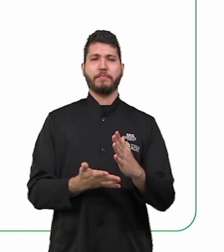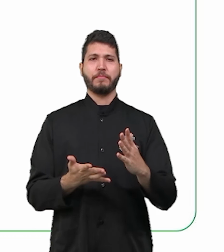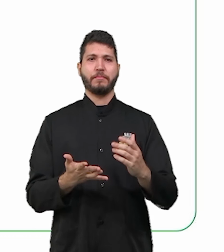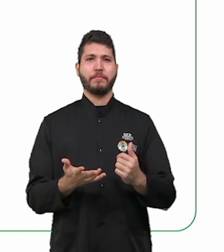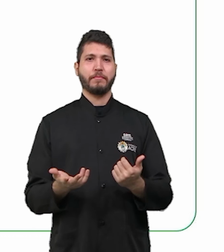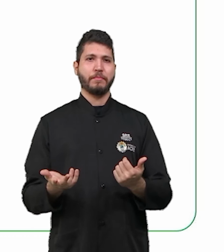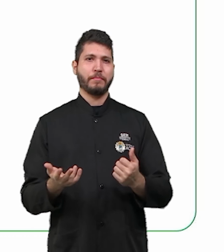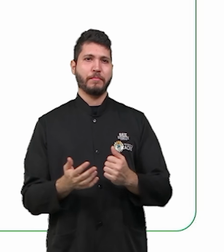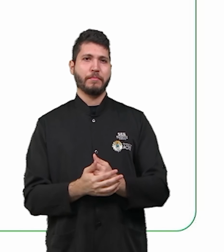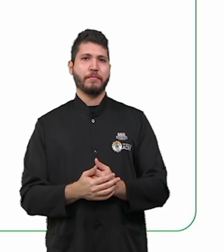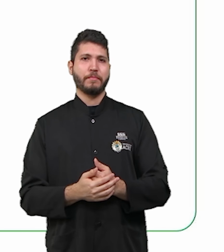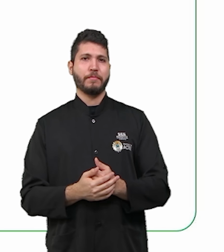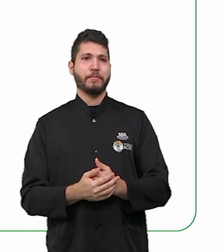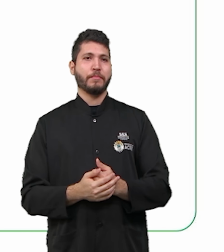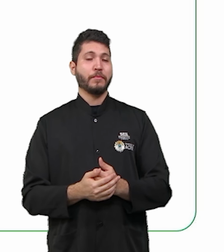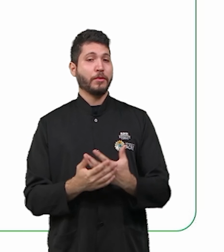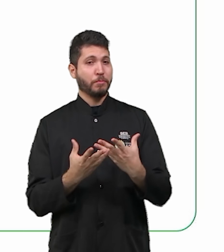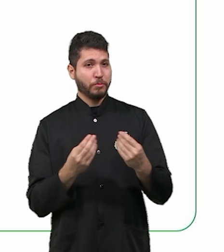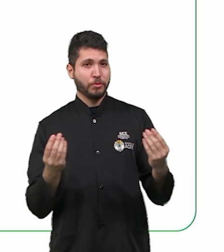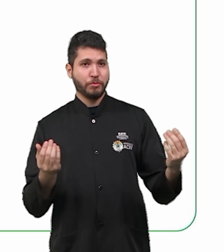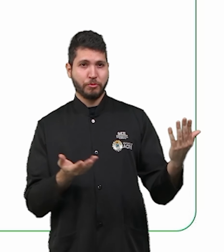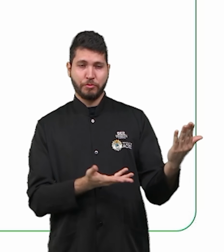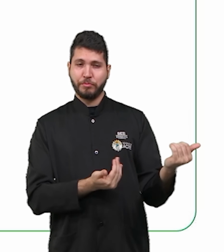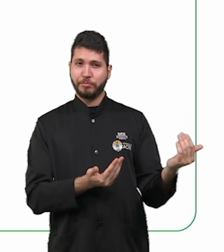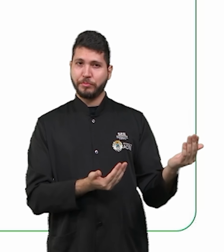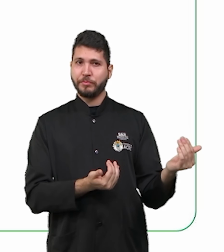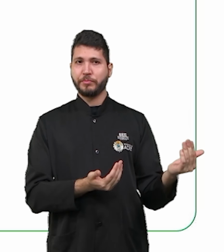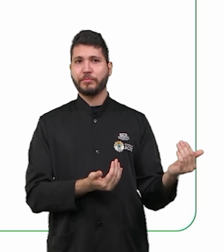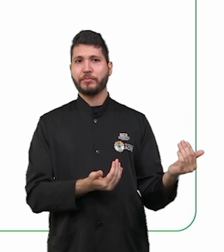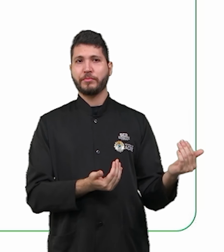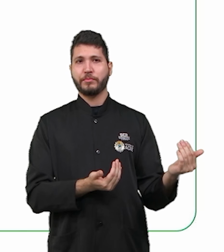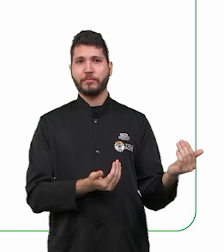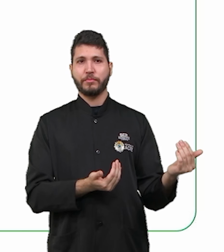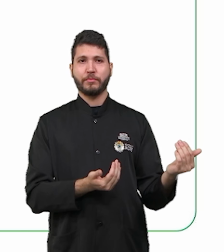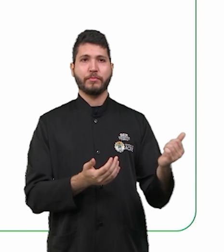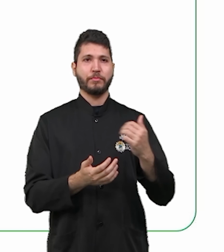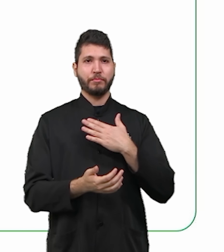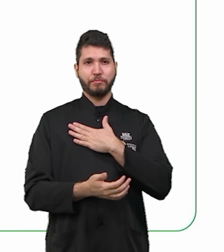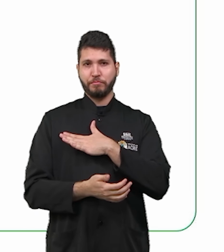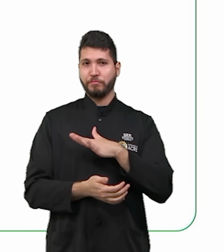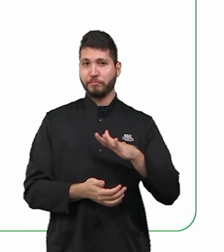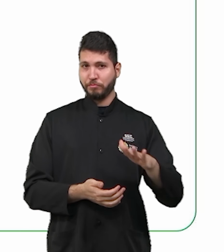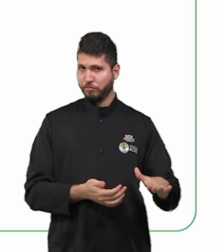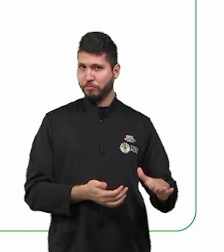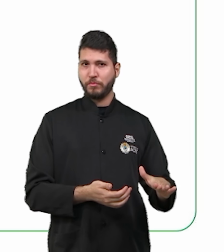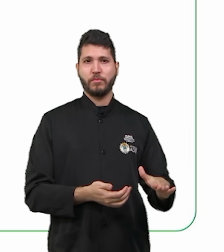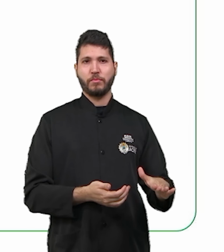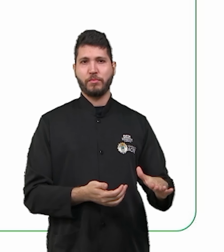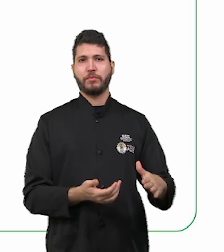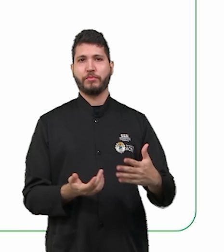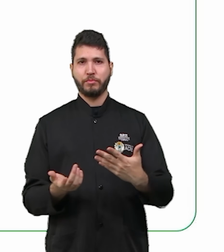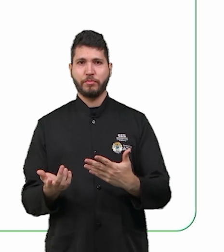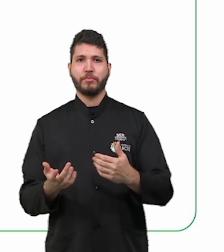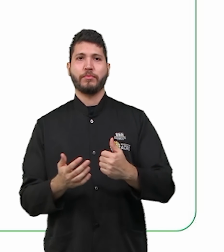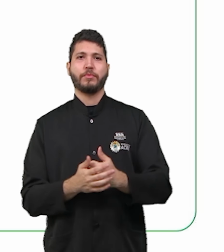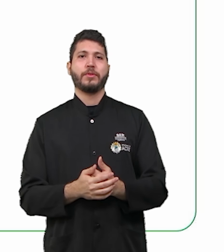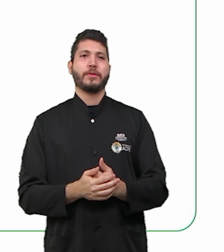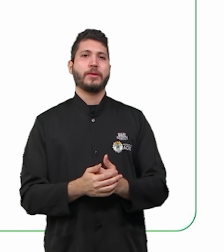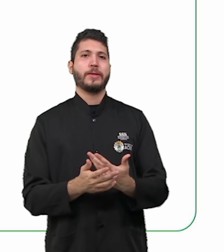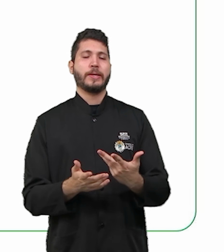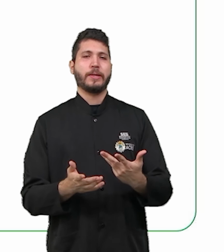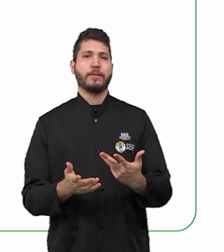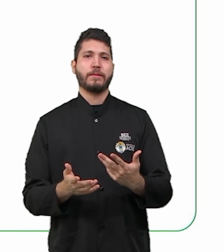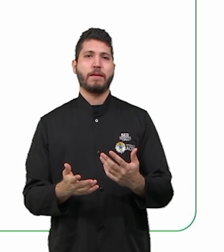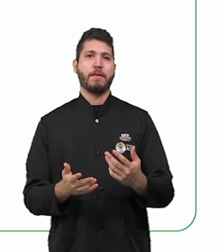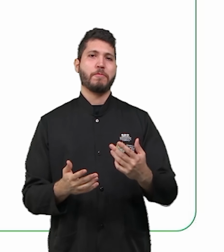ginástica. Muitos jovens não gostam da pressão de ter um corpo perfeito